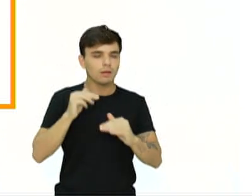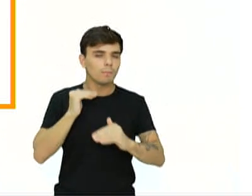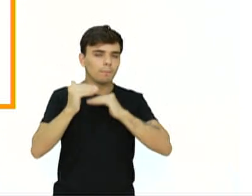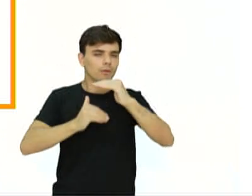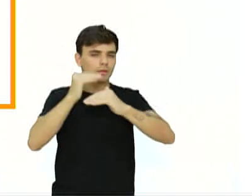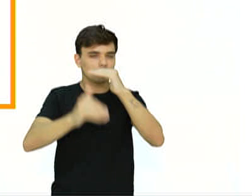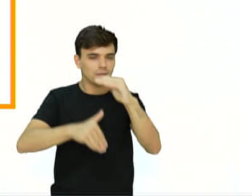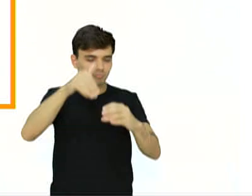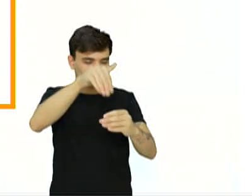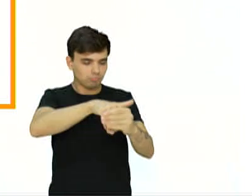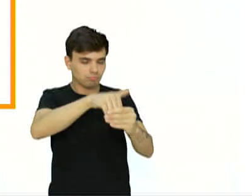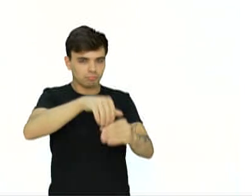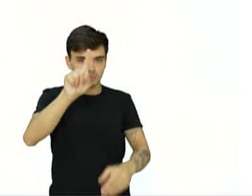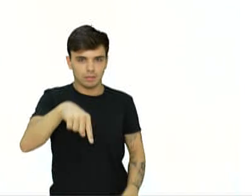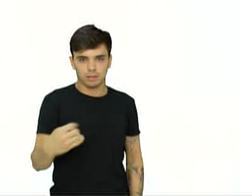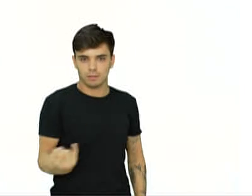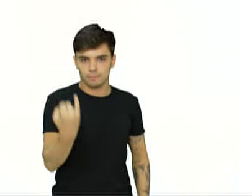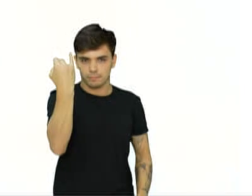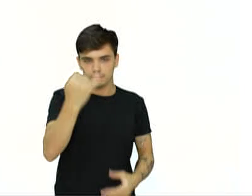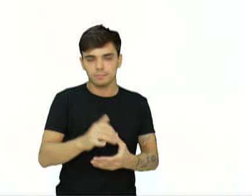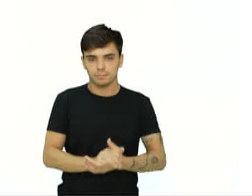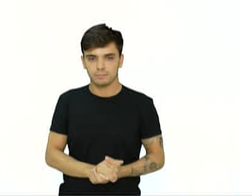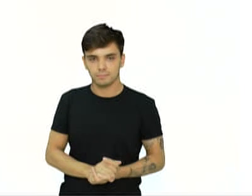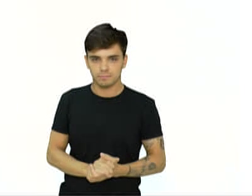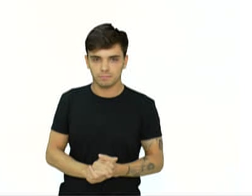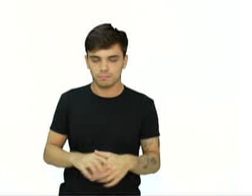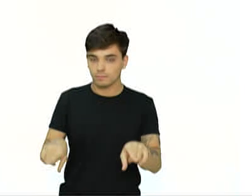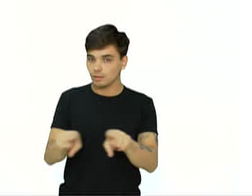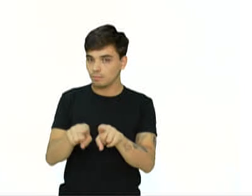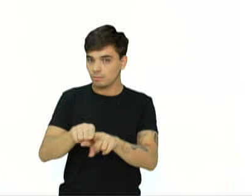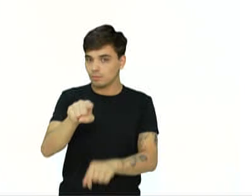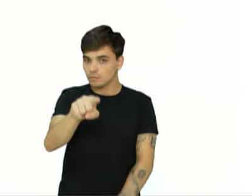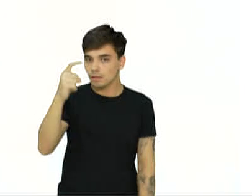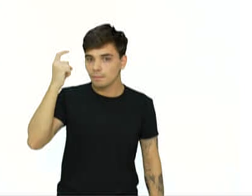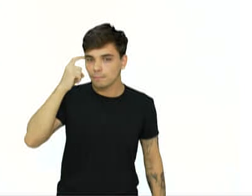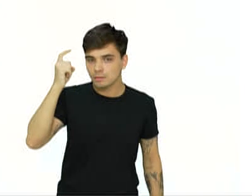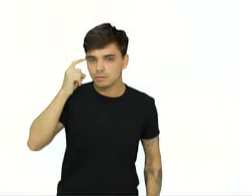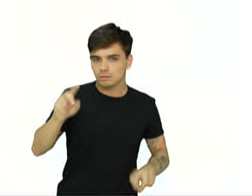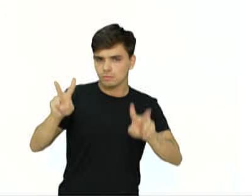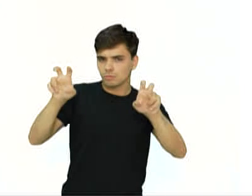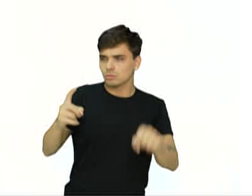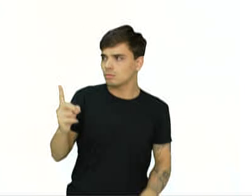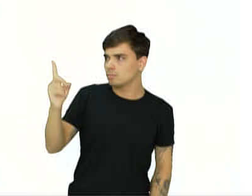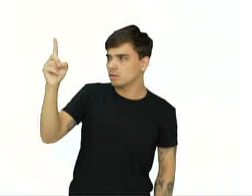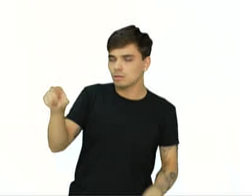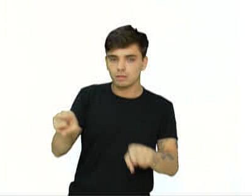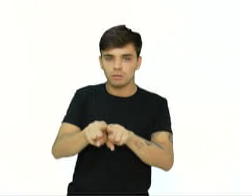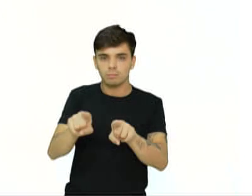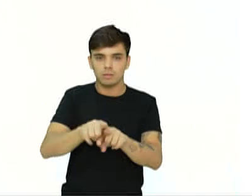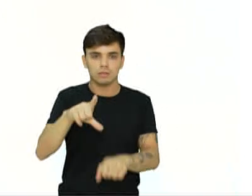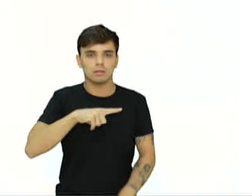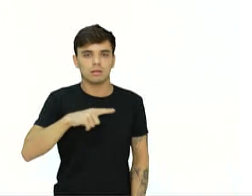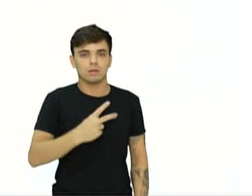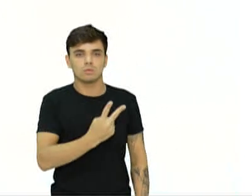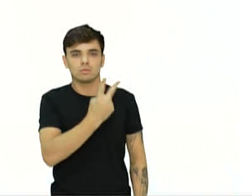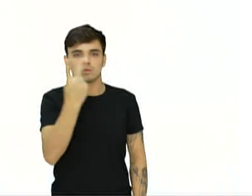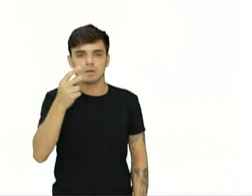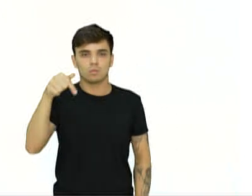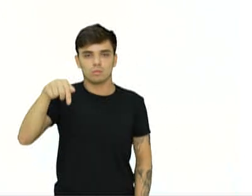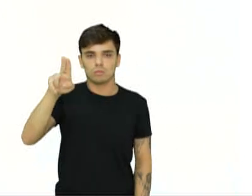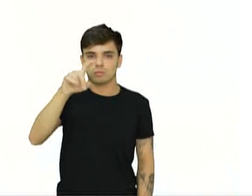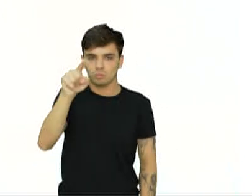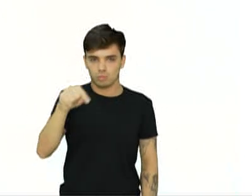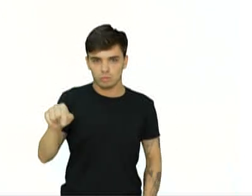de eleição ali é tão importante. Bom, para vocês pensarem sobre isso, vamos aqui para o nosso segundo